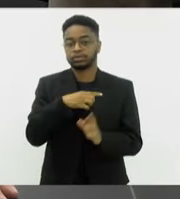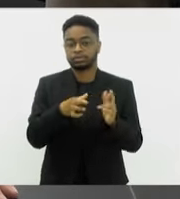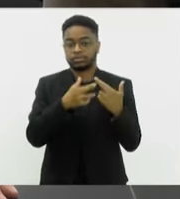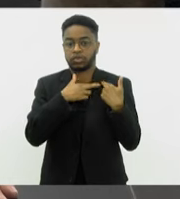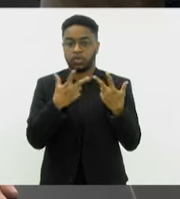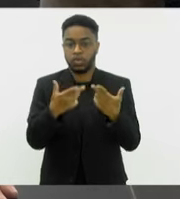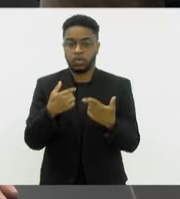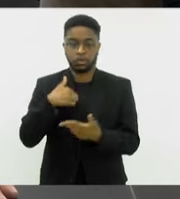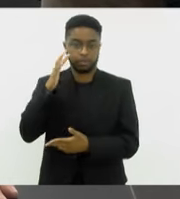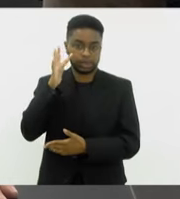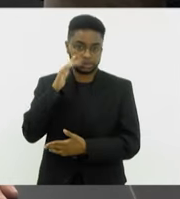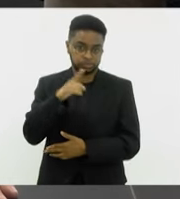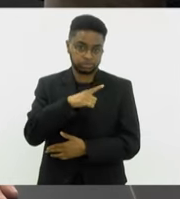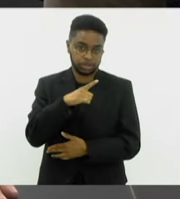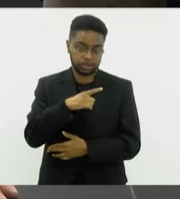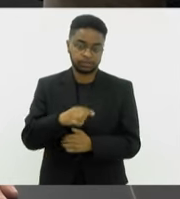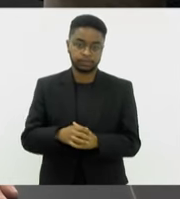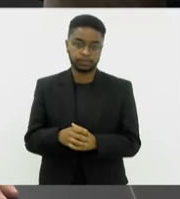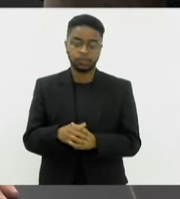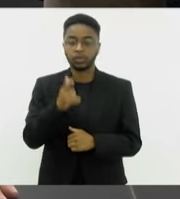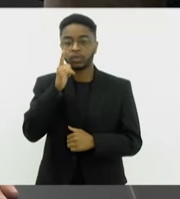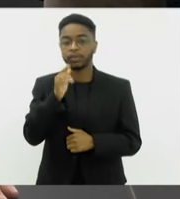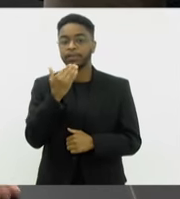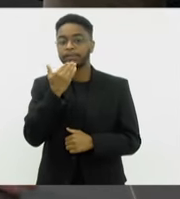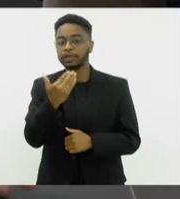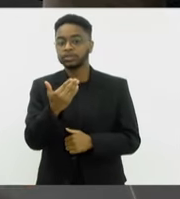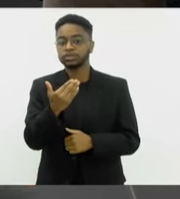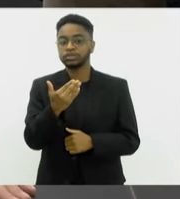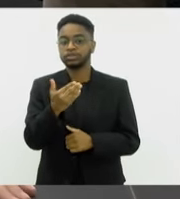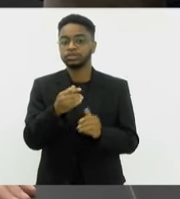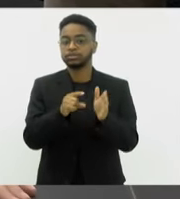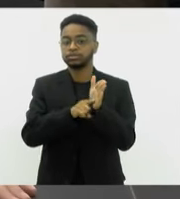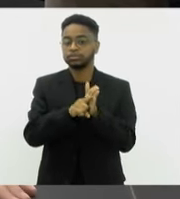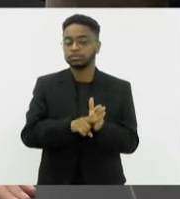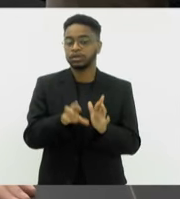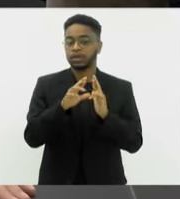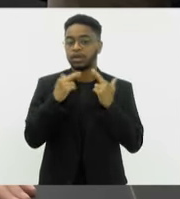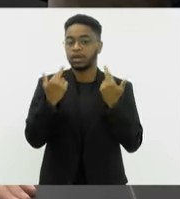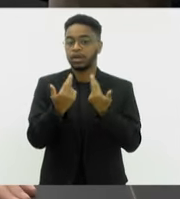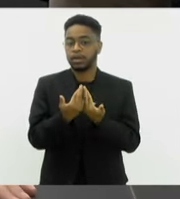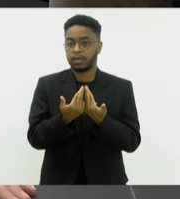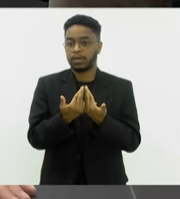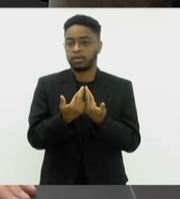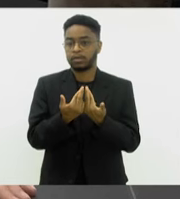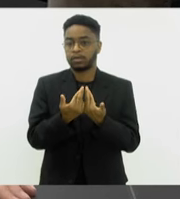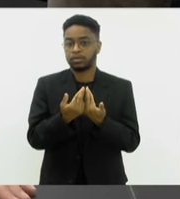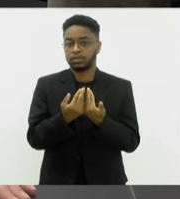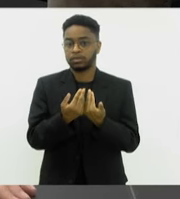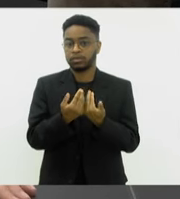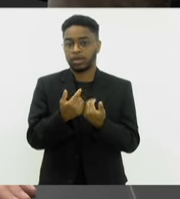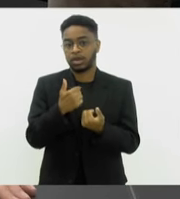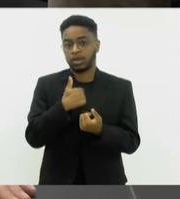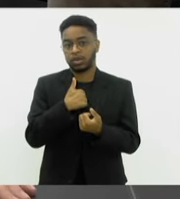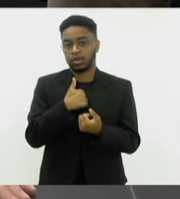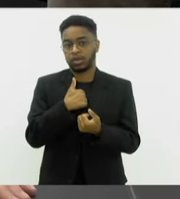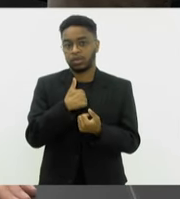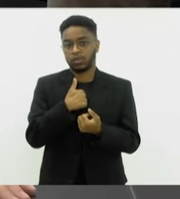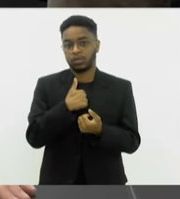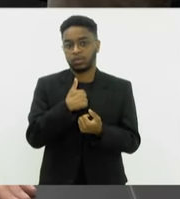tem, de pedir auditoria. Tá, não só na Constituição do Estado. Meu canal vai deixar de ser